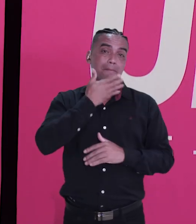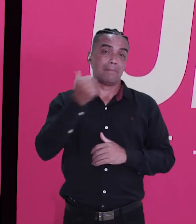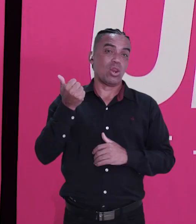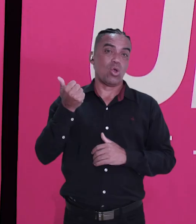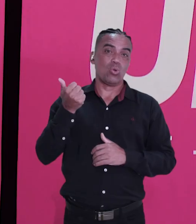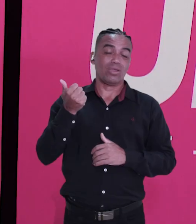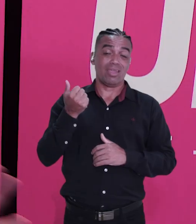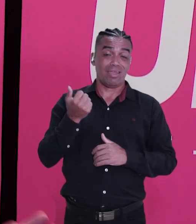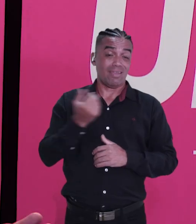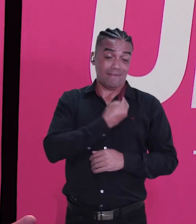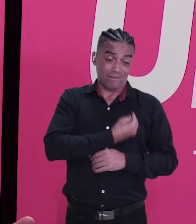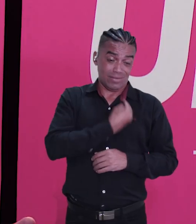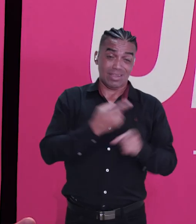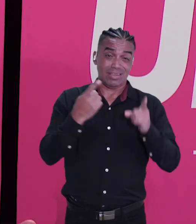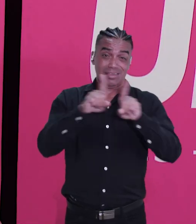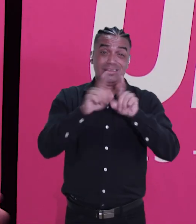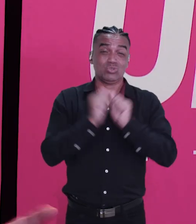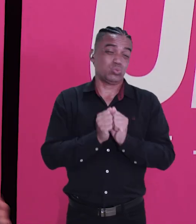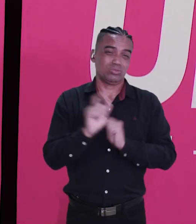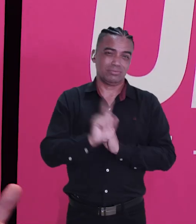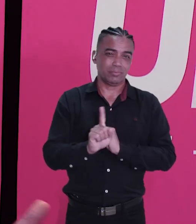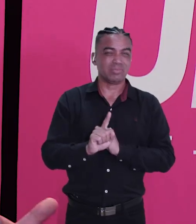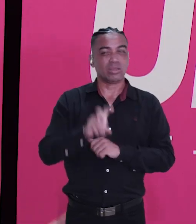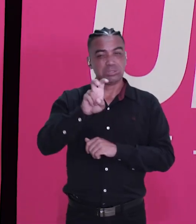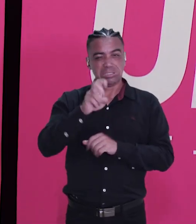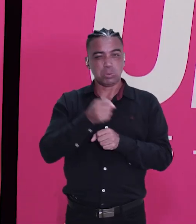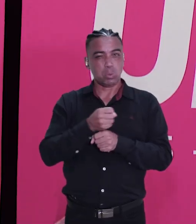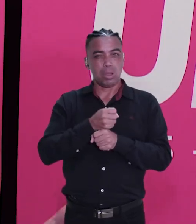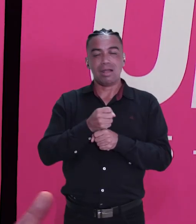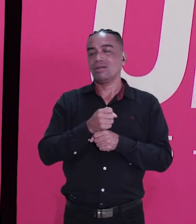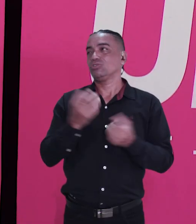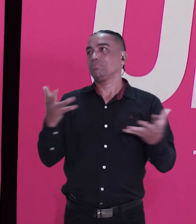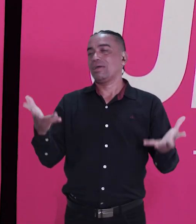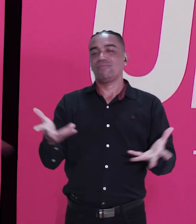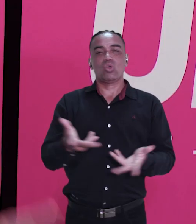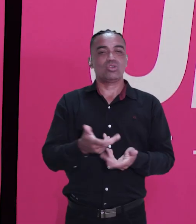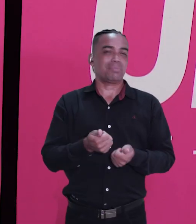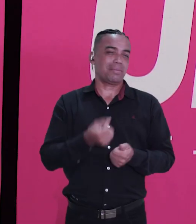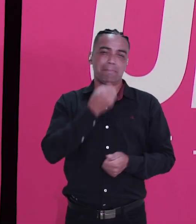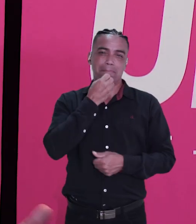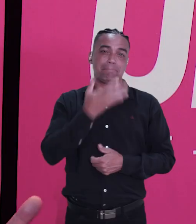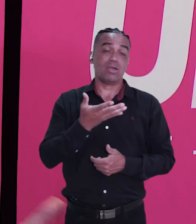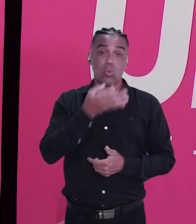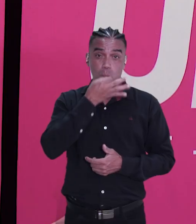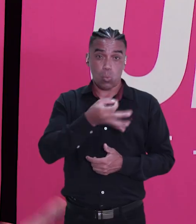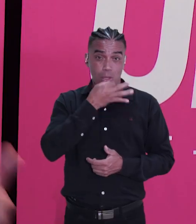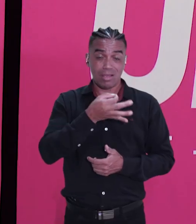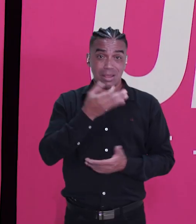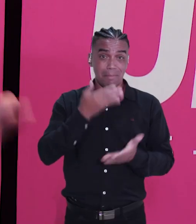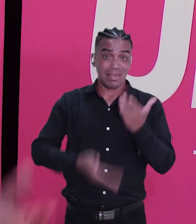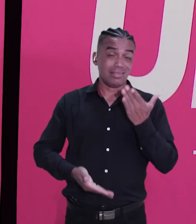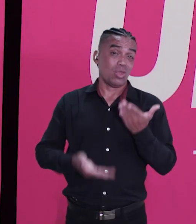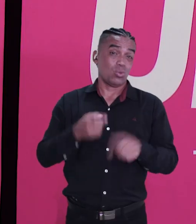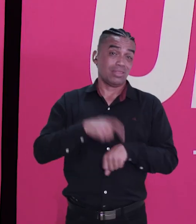dão muito melhores quando não tem coabitação, né? Então, apesar disso, nesses últimos 5 anos, estamos sobrevivendo maravilhosamente bem, a ponto de eu achar hoje até